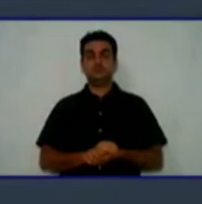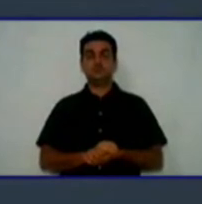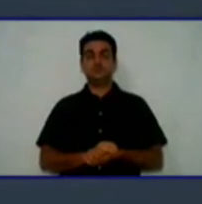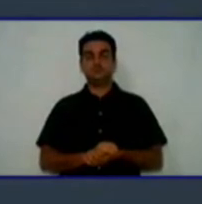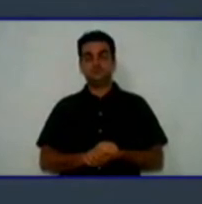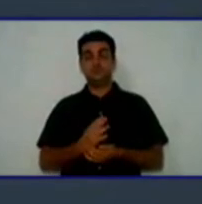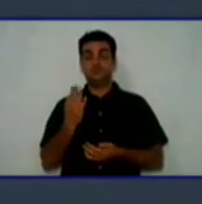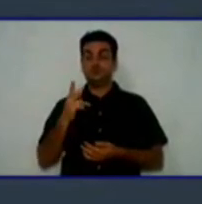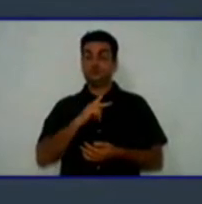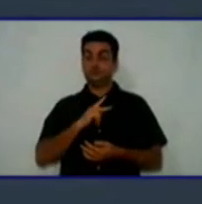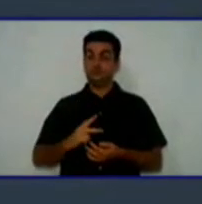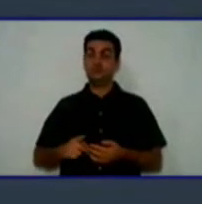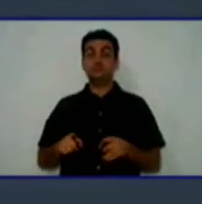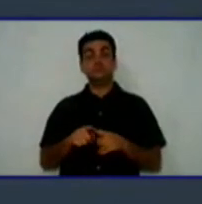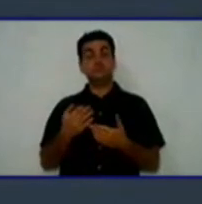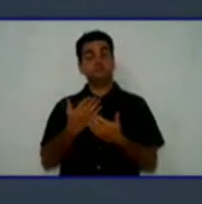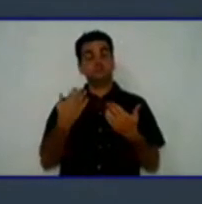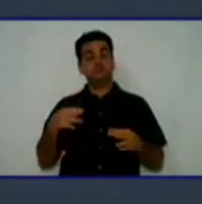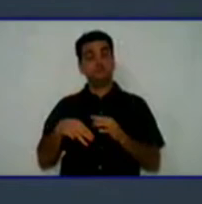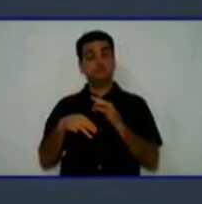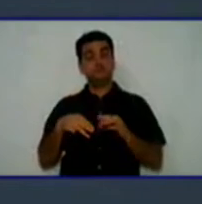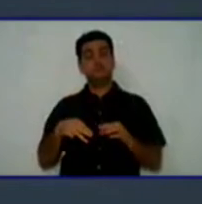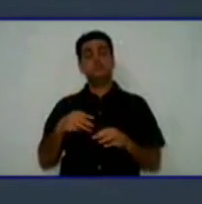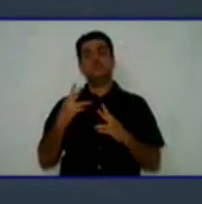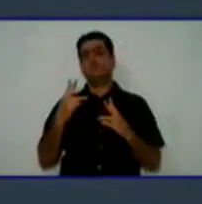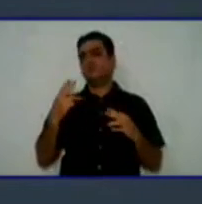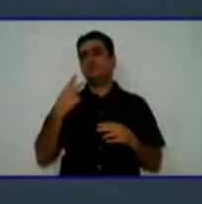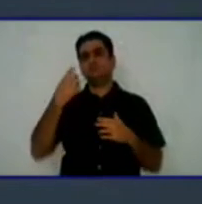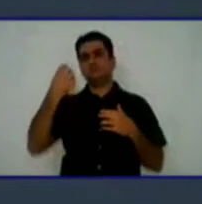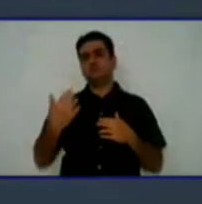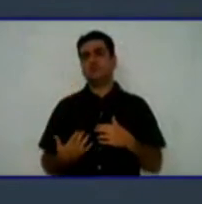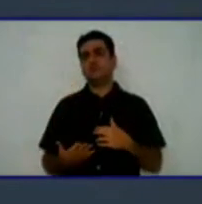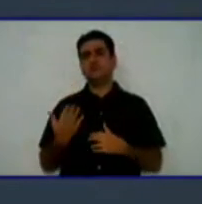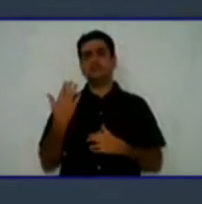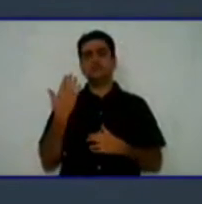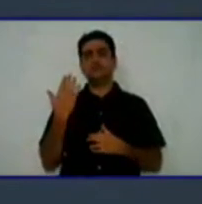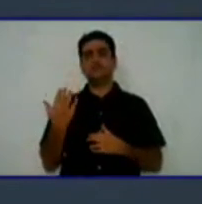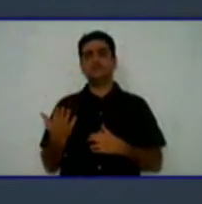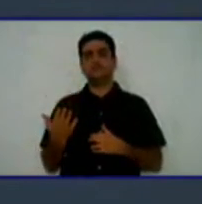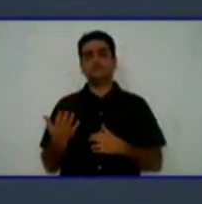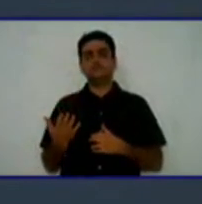Senhor presidente, eminentes pares, conforme Vossa Excelência vem de